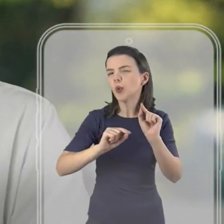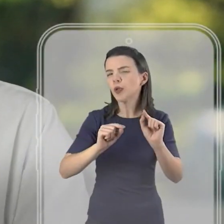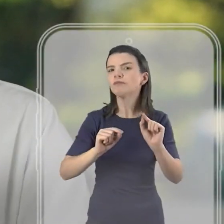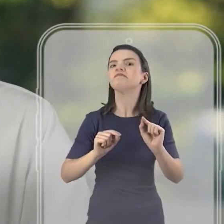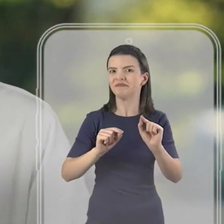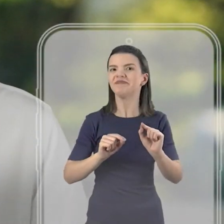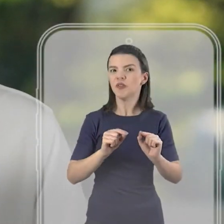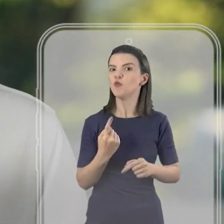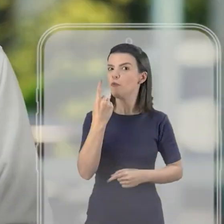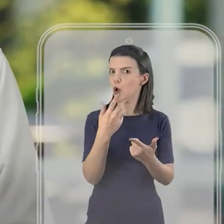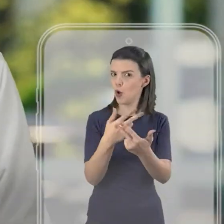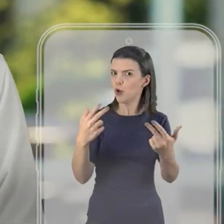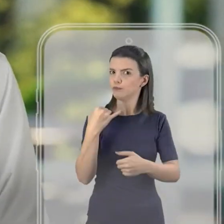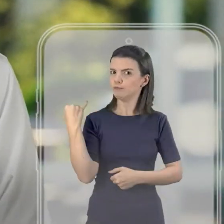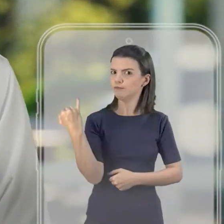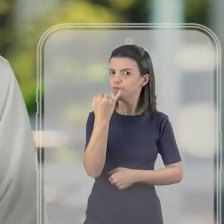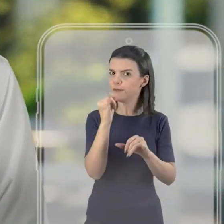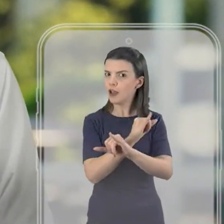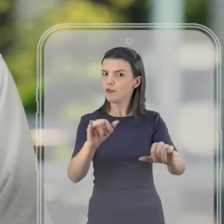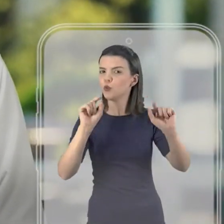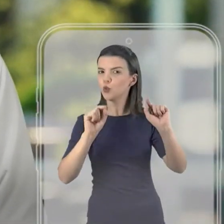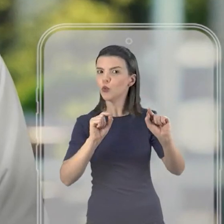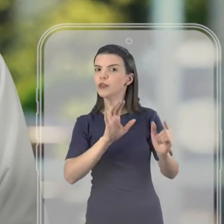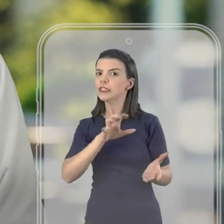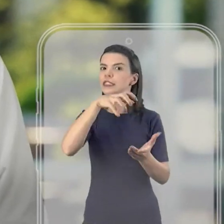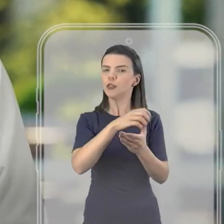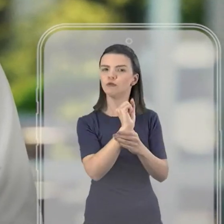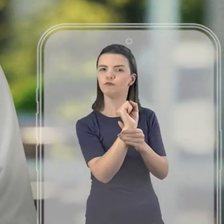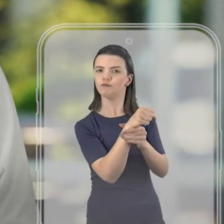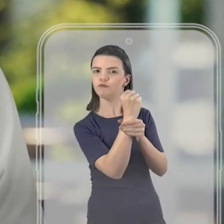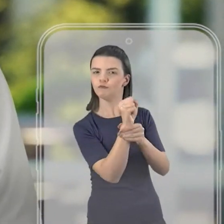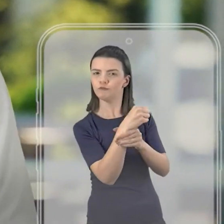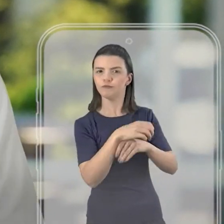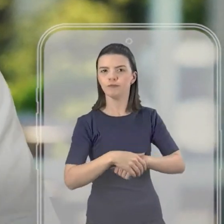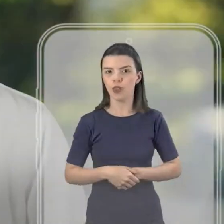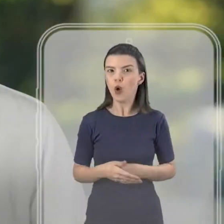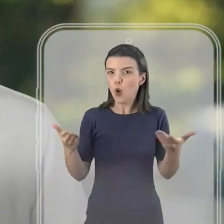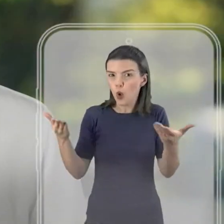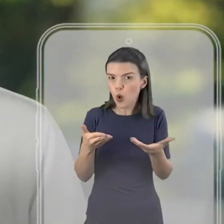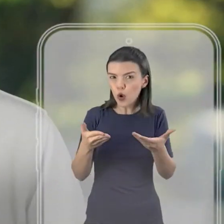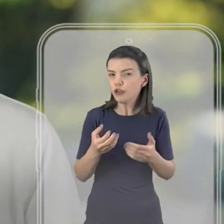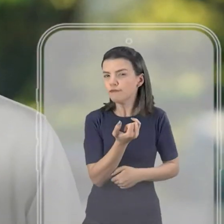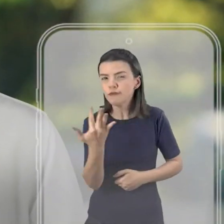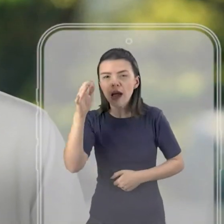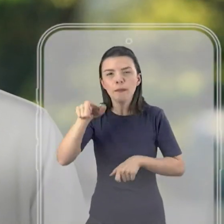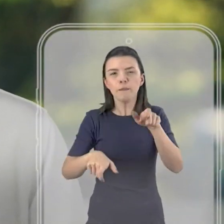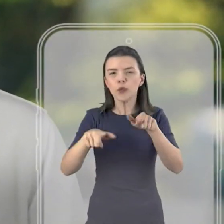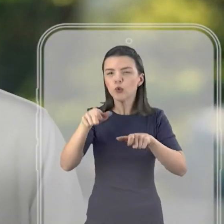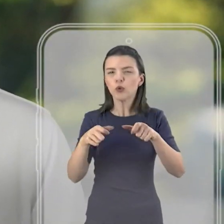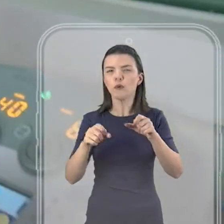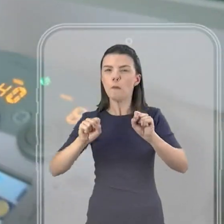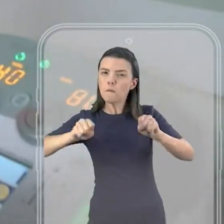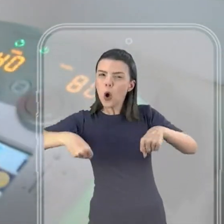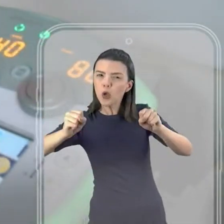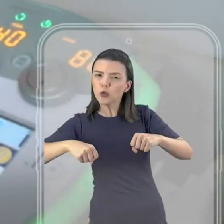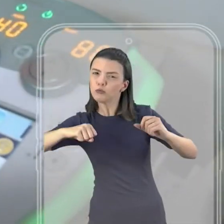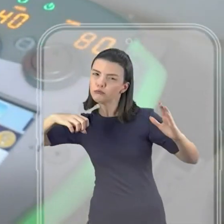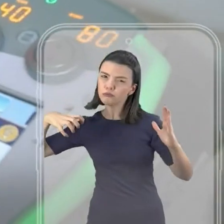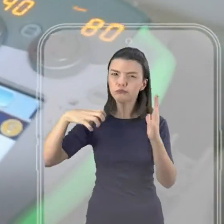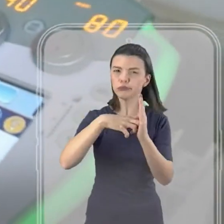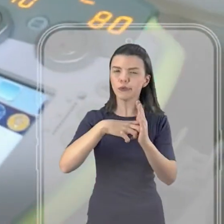que poderia ter no norte da ilha? Uma coisa já te digo. Nós vamos ter um grande centro ortopédico. Gente, são muitos acidentes na cidade, de